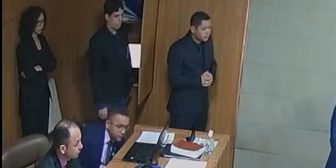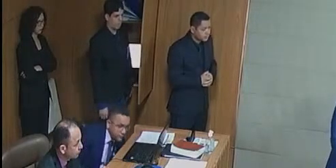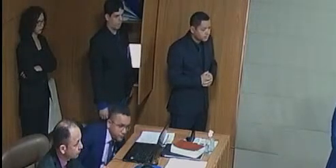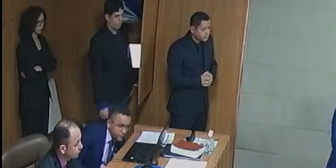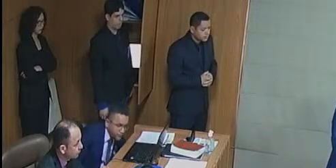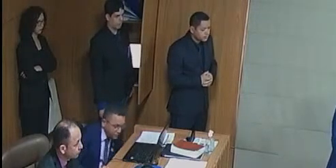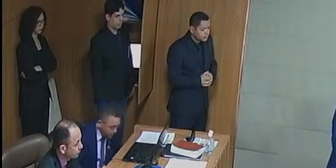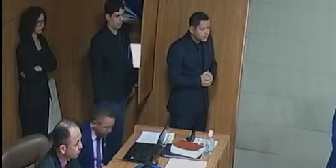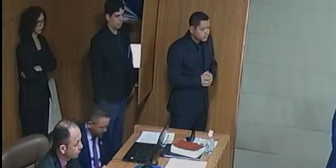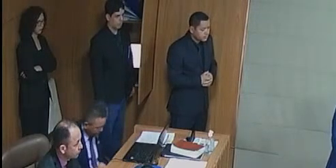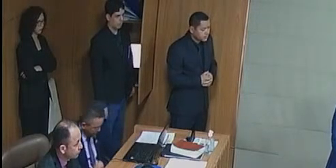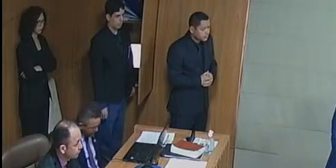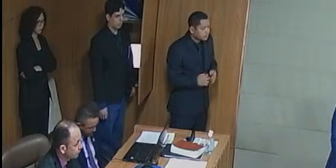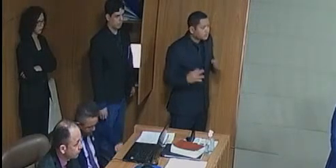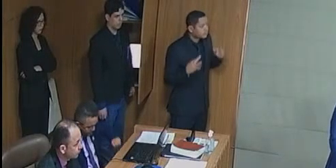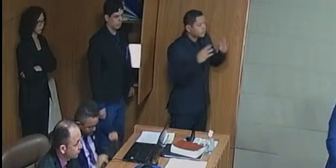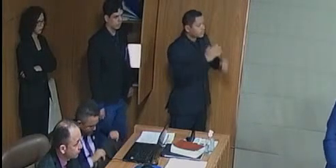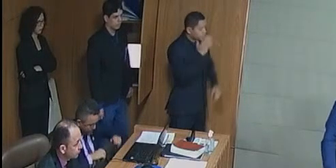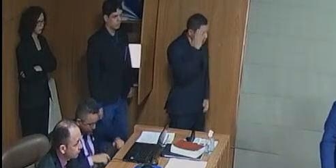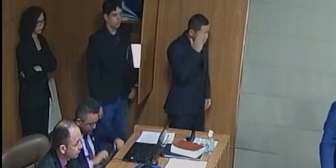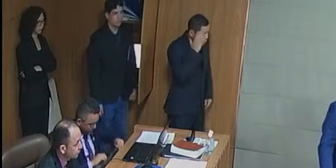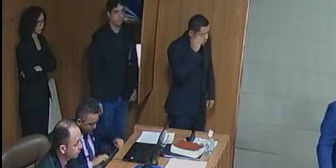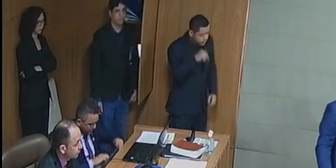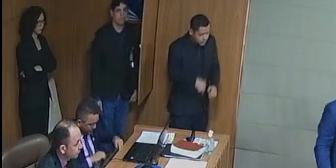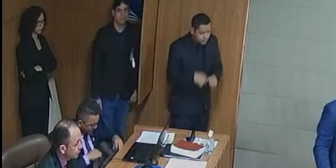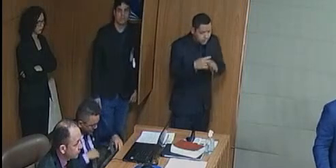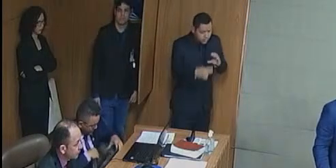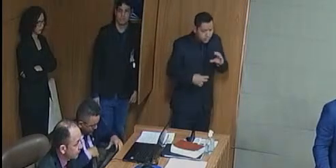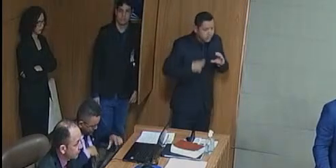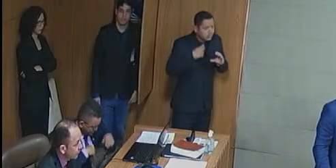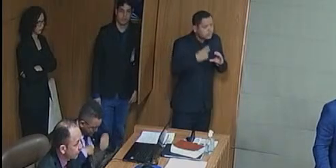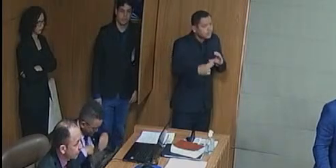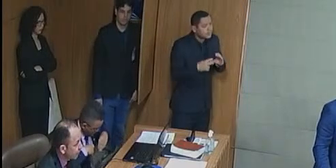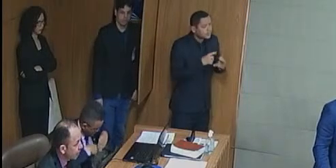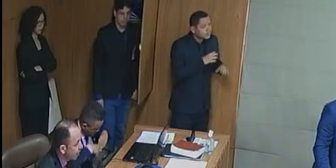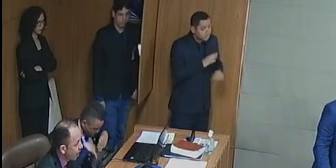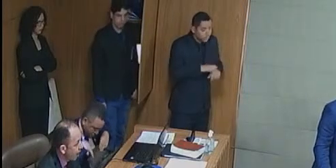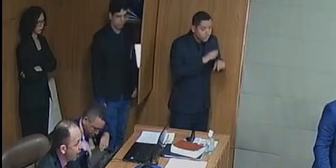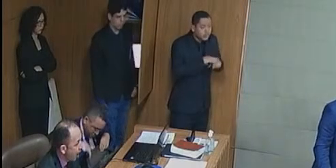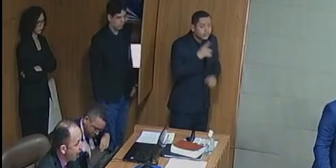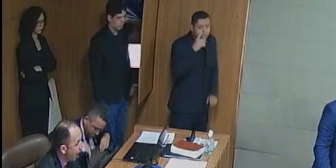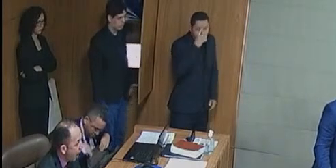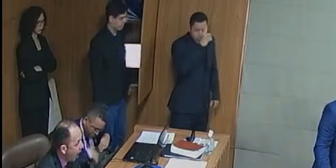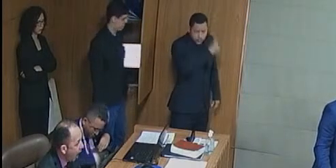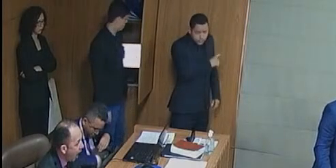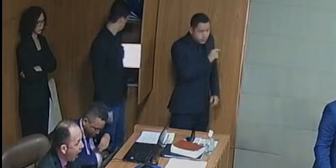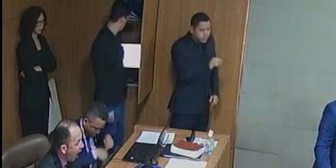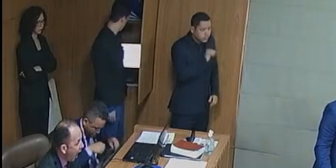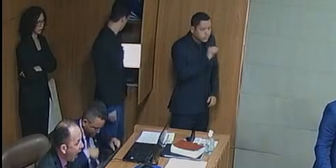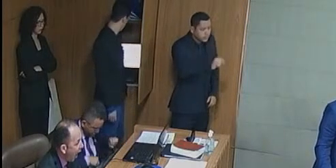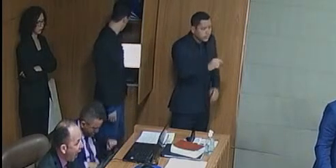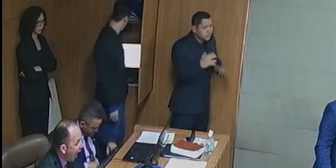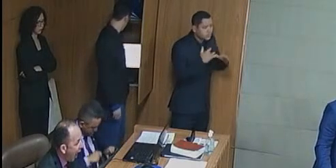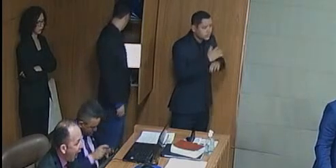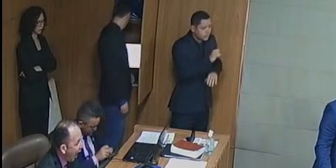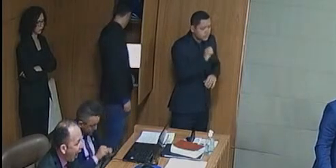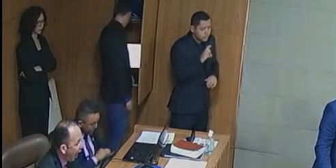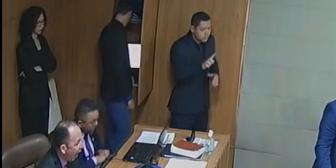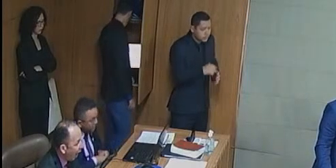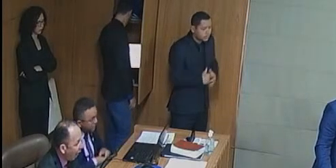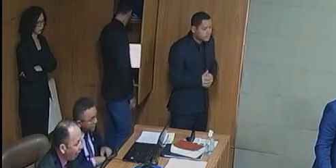Federal Todos sabem que esta Câmara passa P uma quadra muito difícil na cidade de São